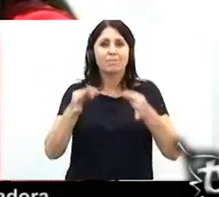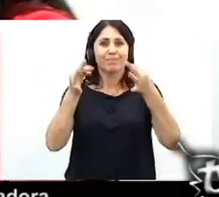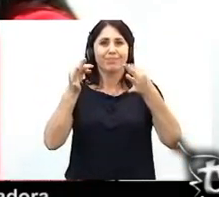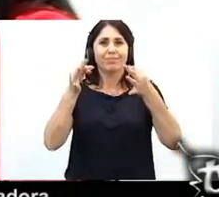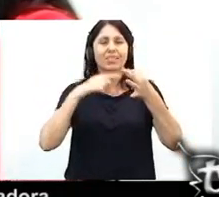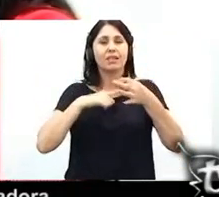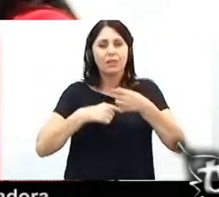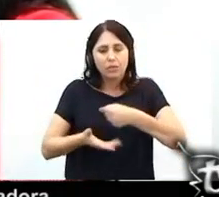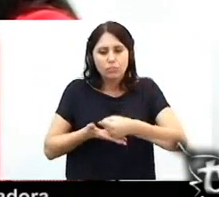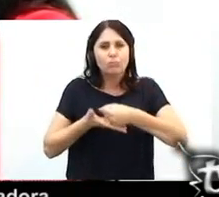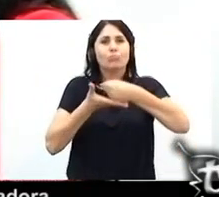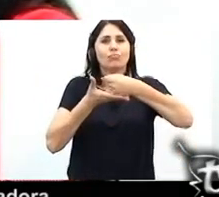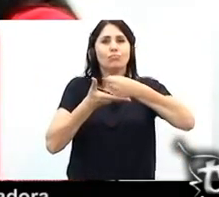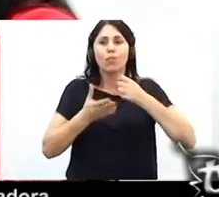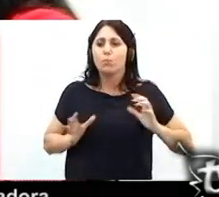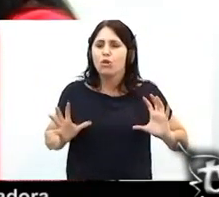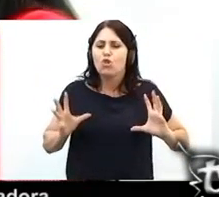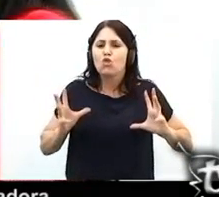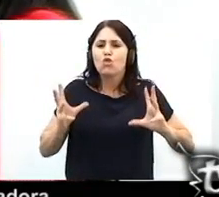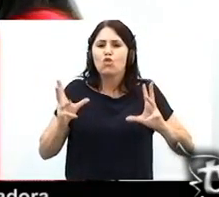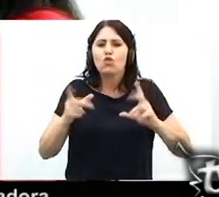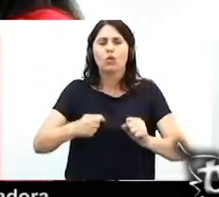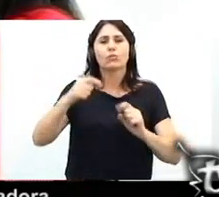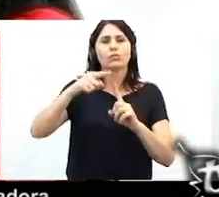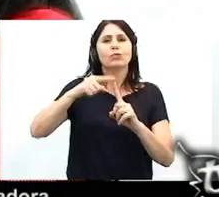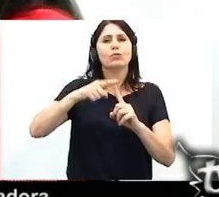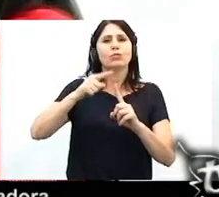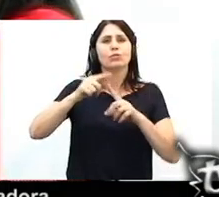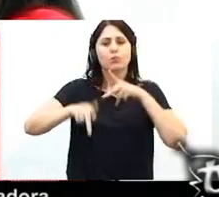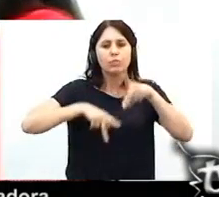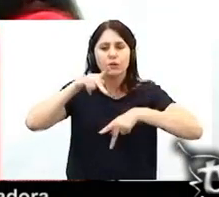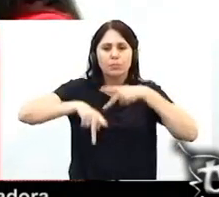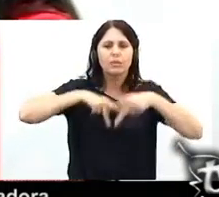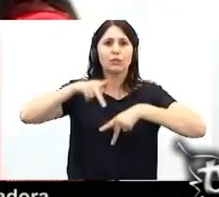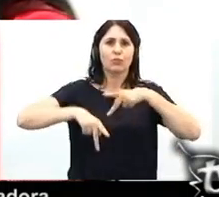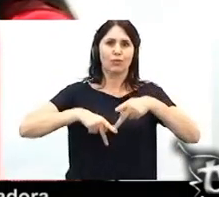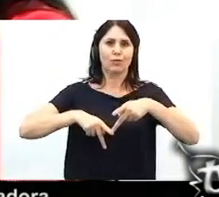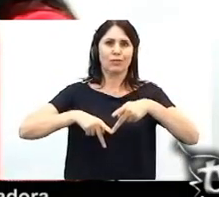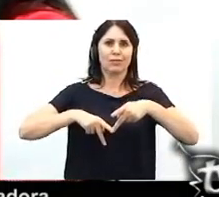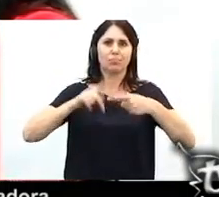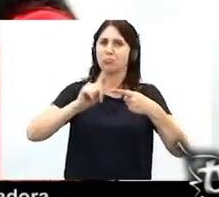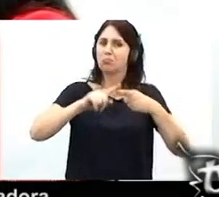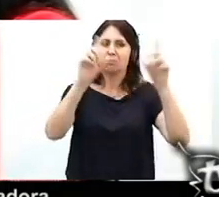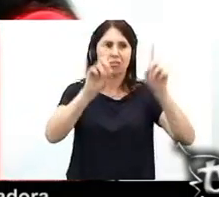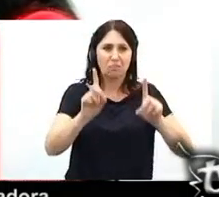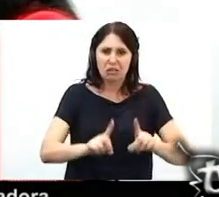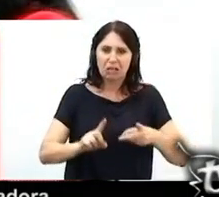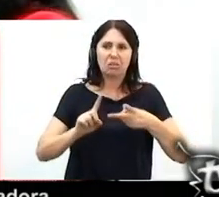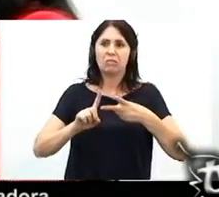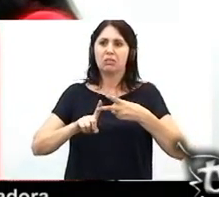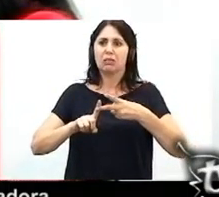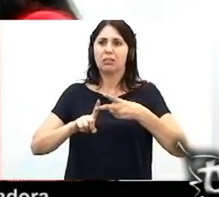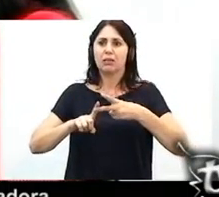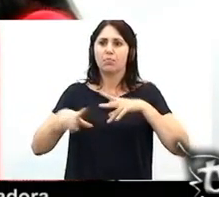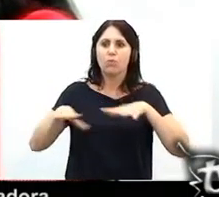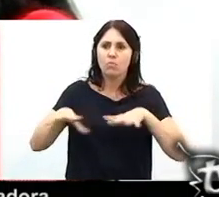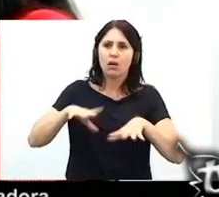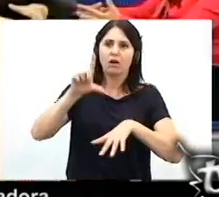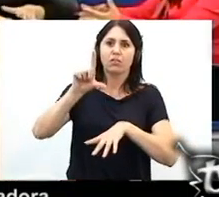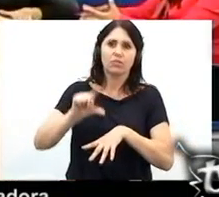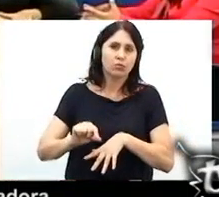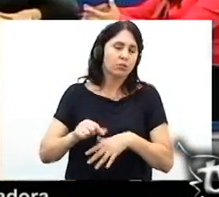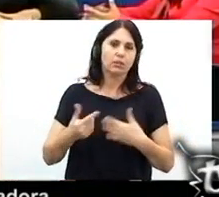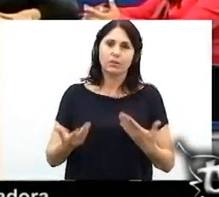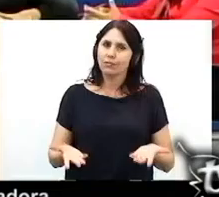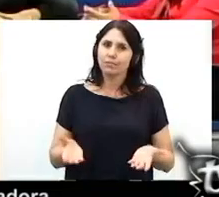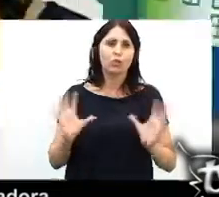questão da faixa ideal para todos, do semáforo preparado para todos. Então, nós temos que